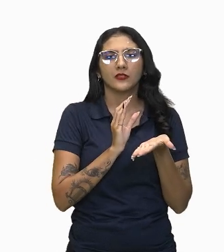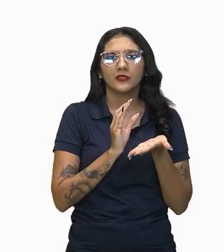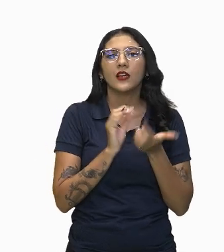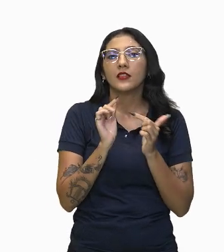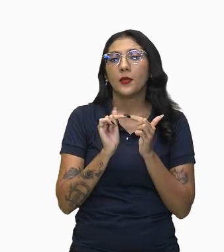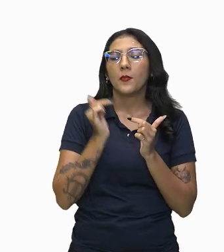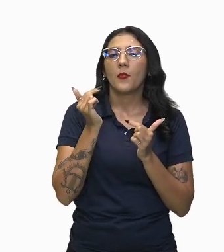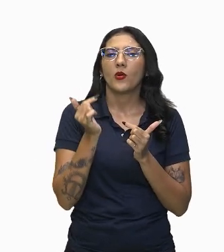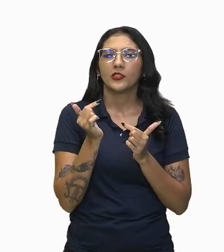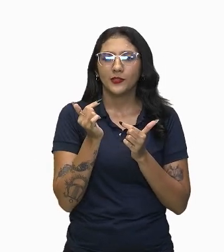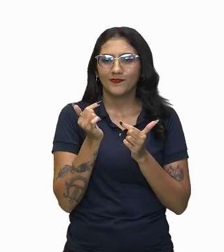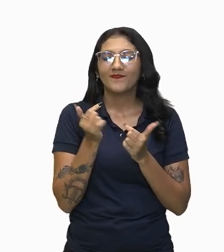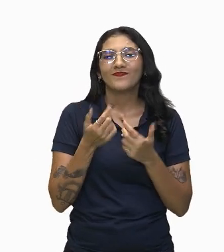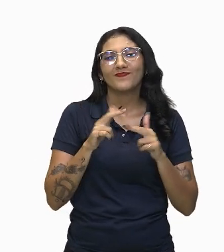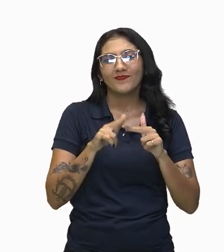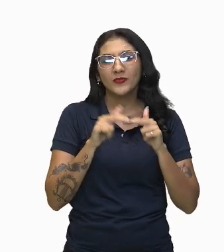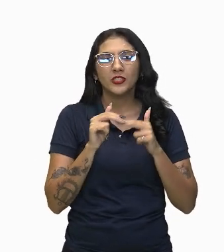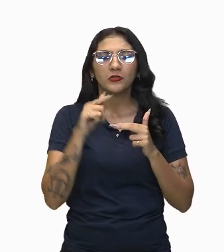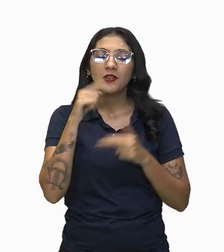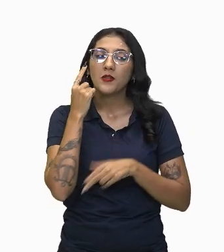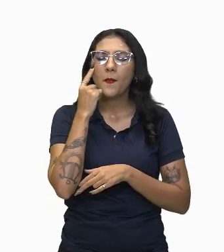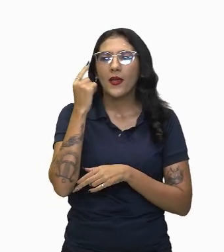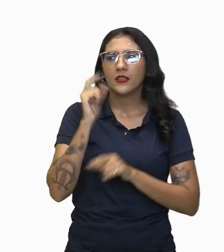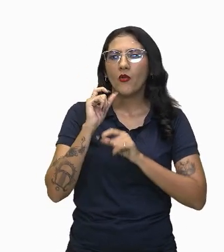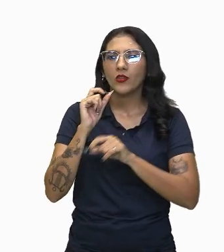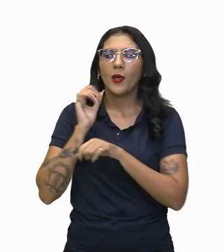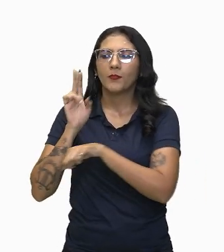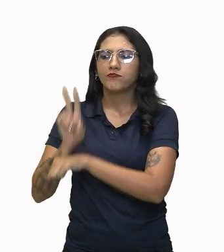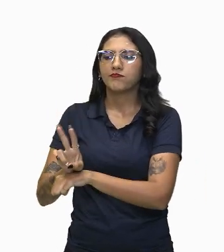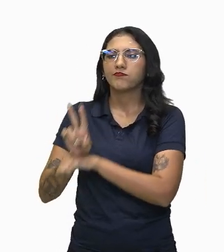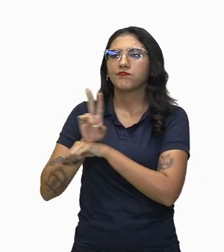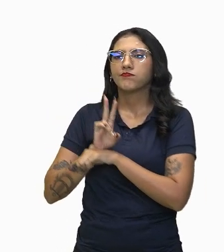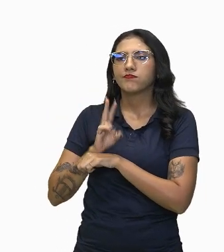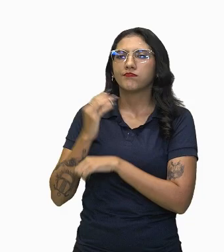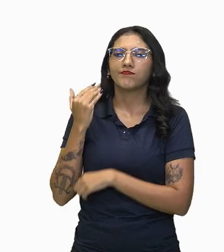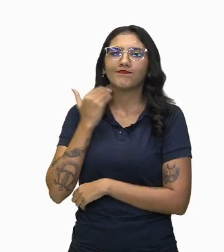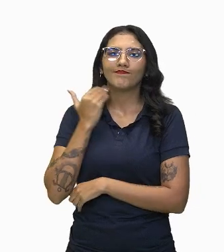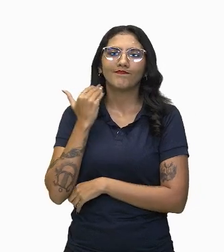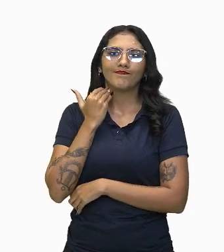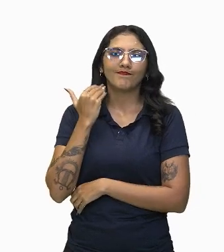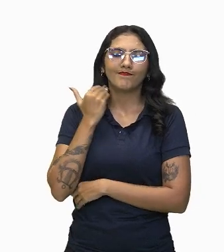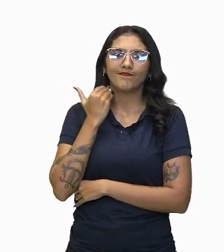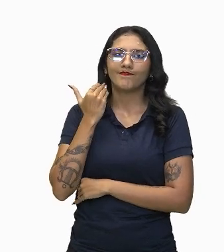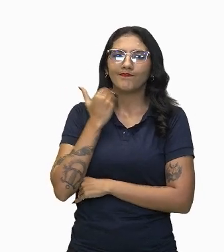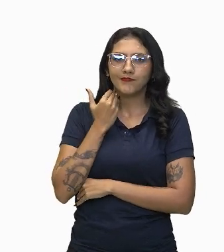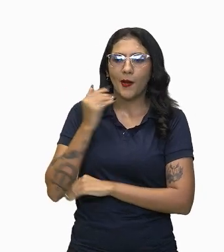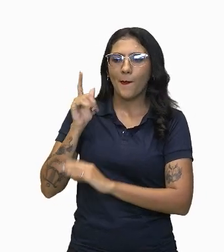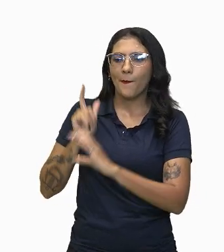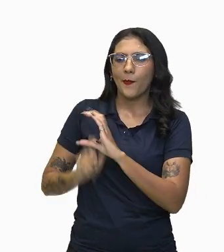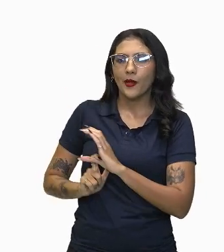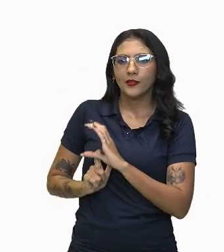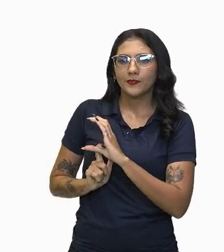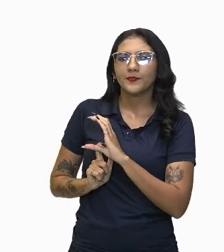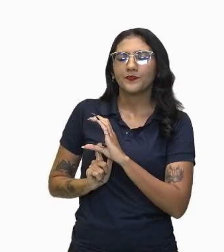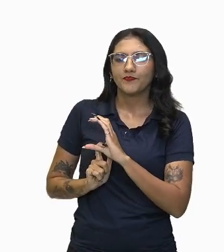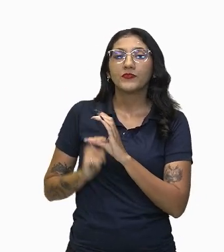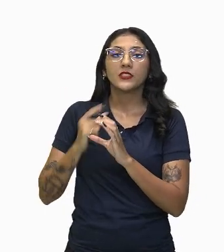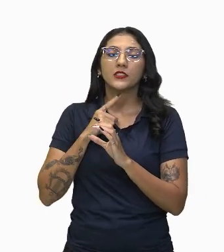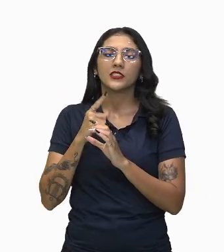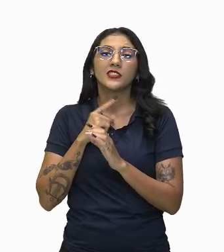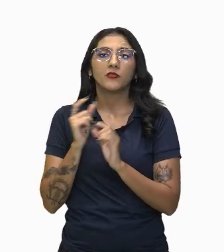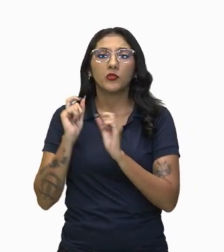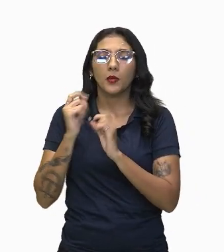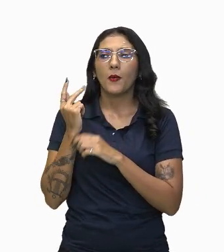para isso elas pegavam dinheiro emprestado nos bancos. Houve aí uma política de liberação